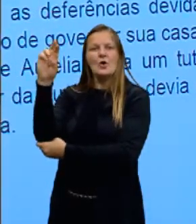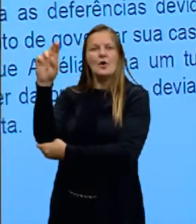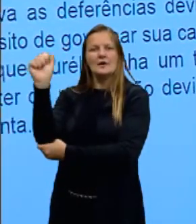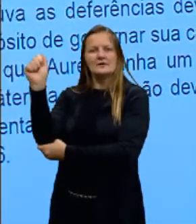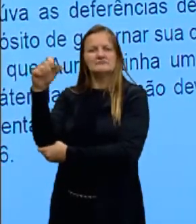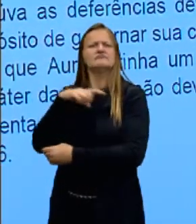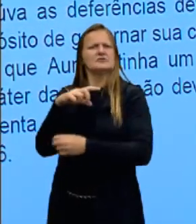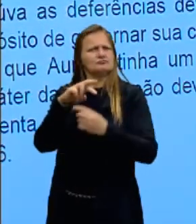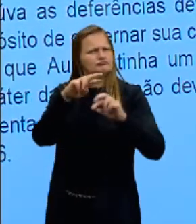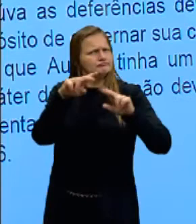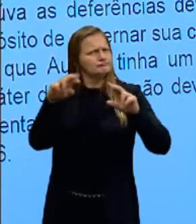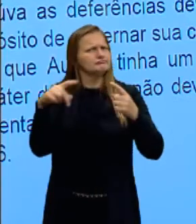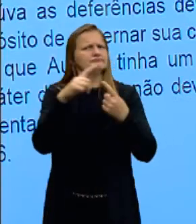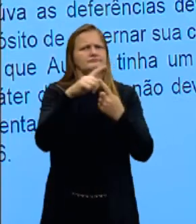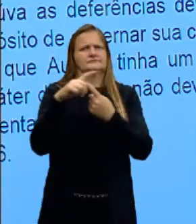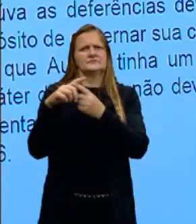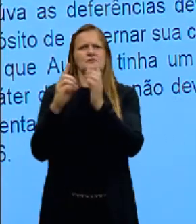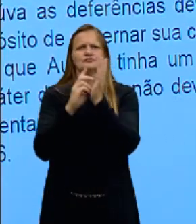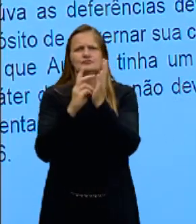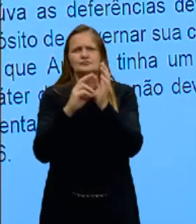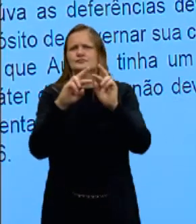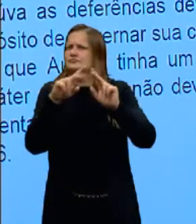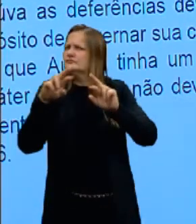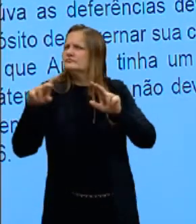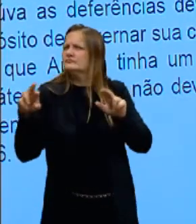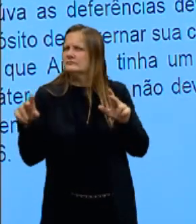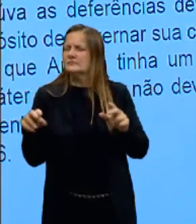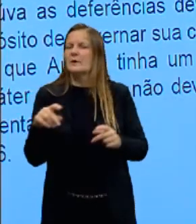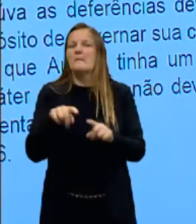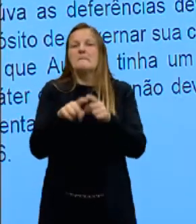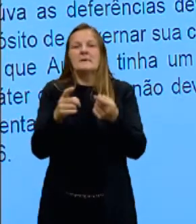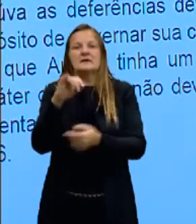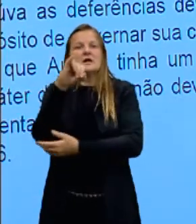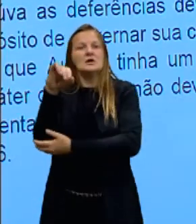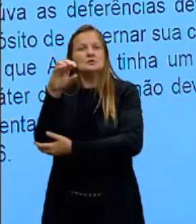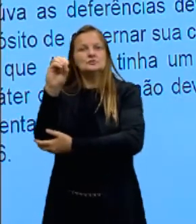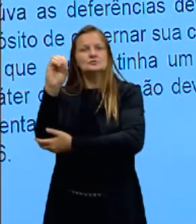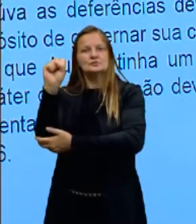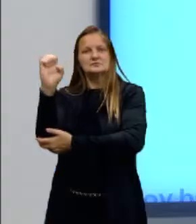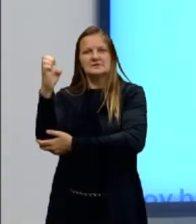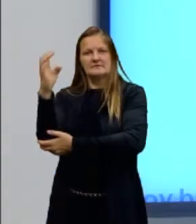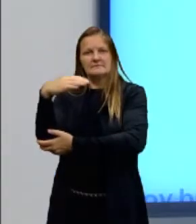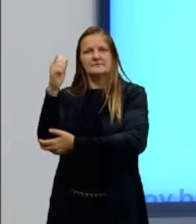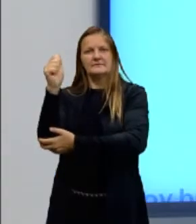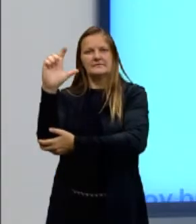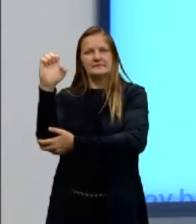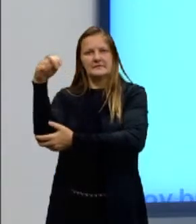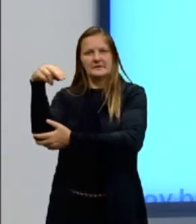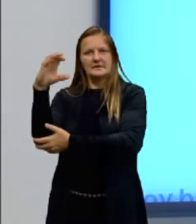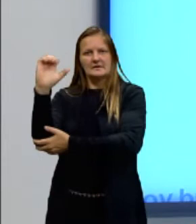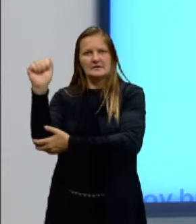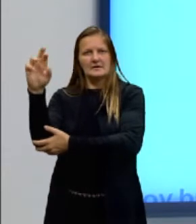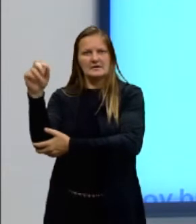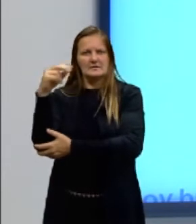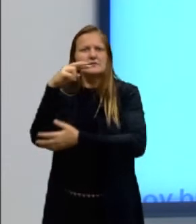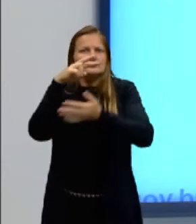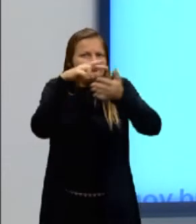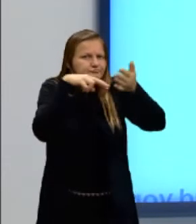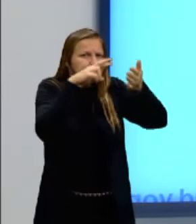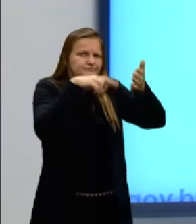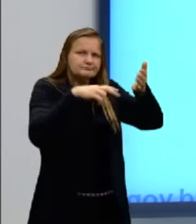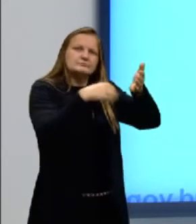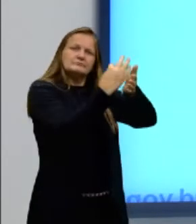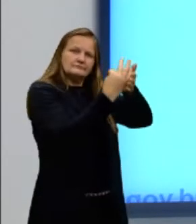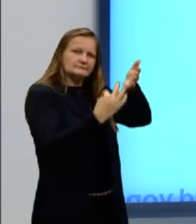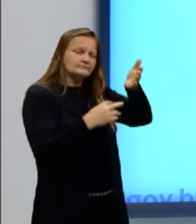urbano romance indianista romance regionalista beleza vamo ler aqui só para ver